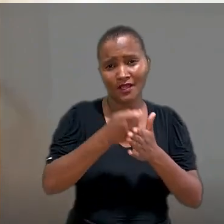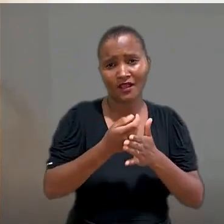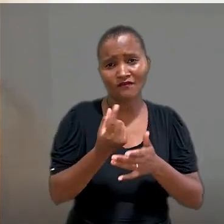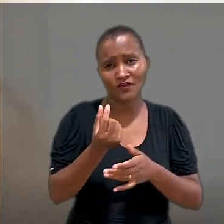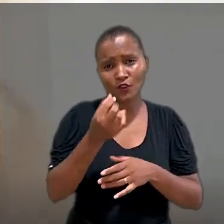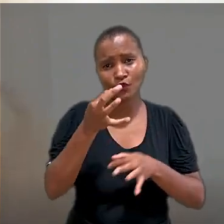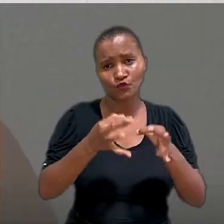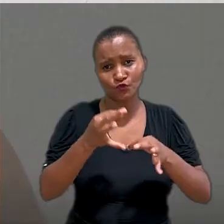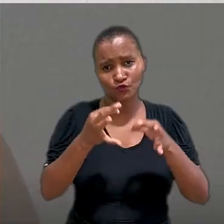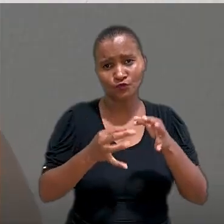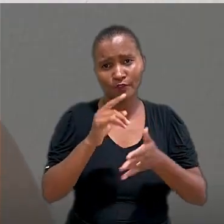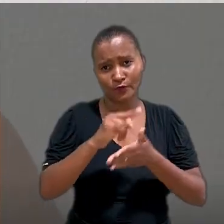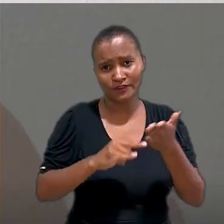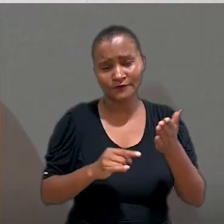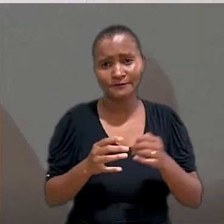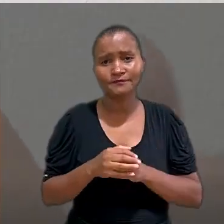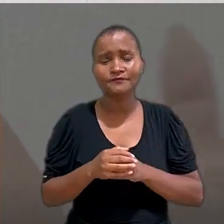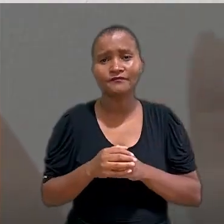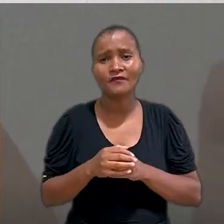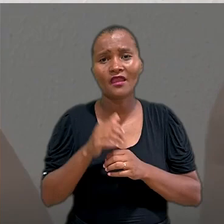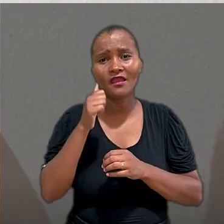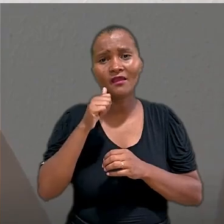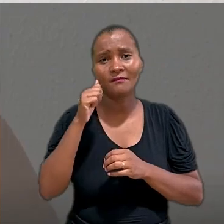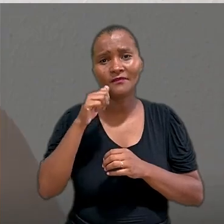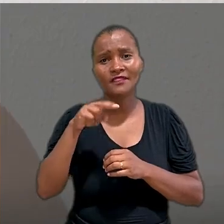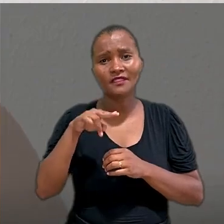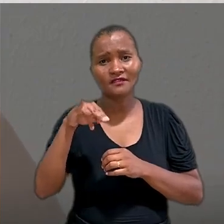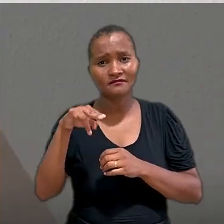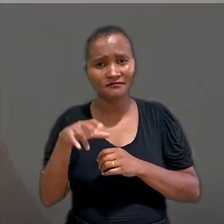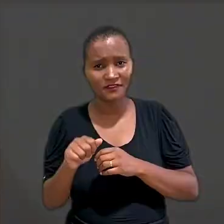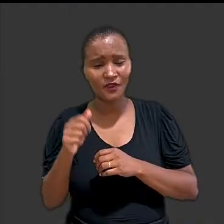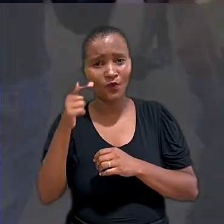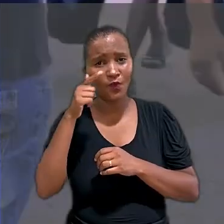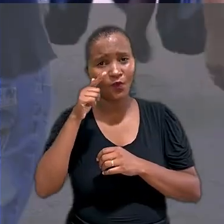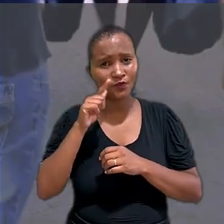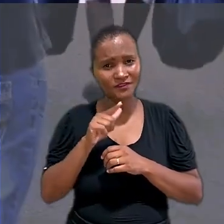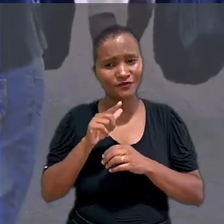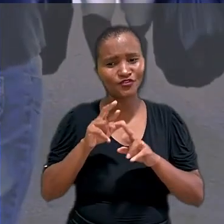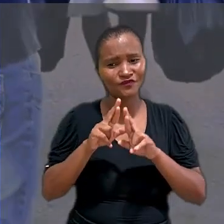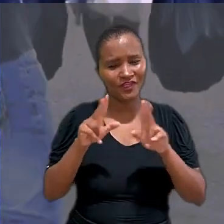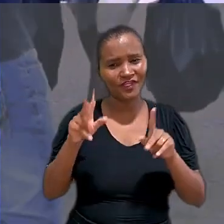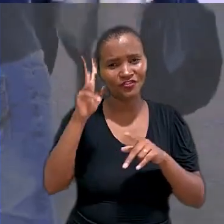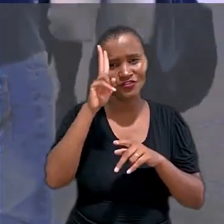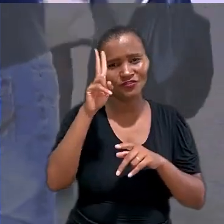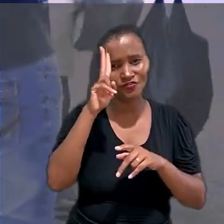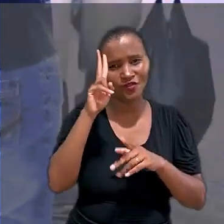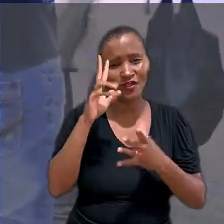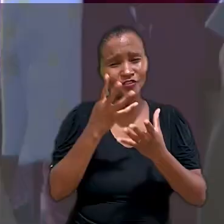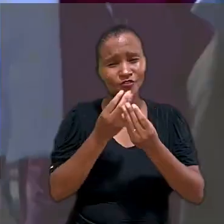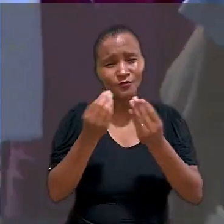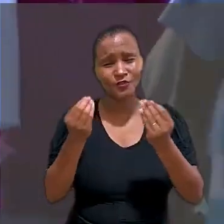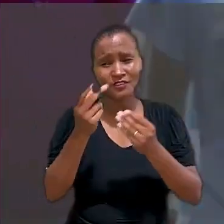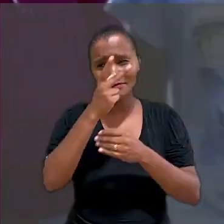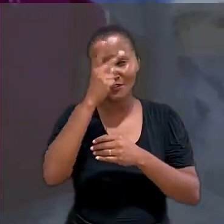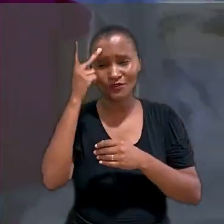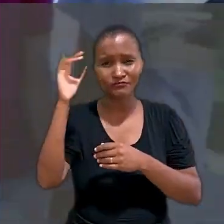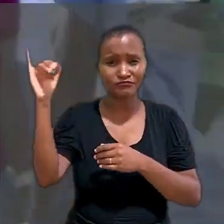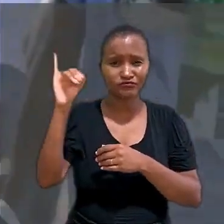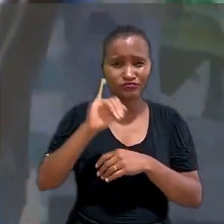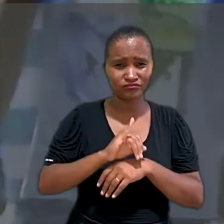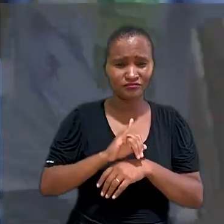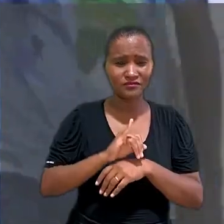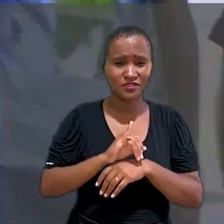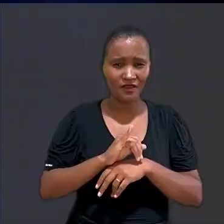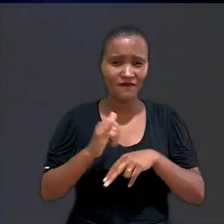pela contratação. A Nina conseguiu se distanciar da história de milhares de imigrantes que chegam ao Brasil, vítimas do tráfico